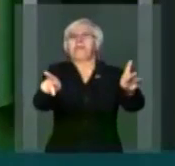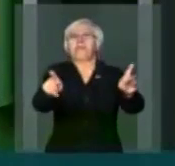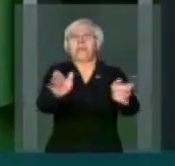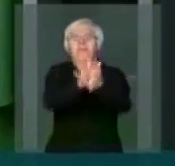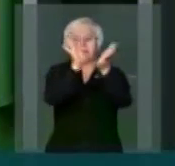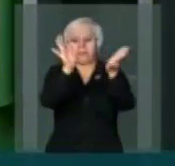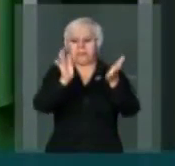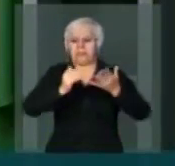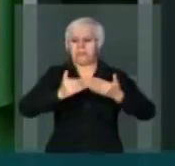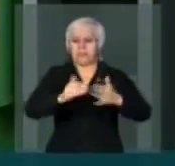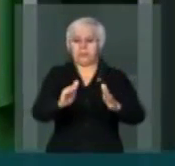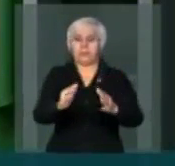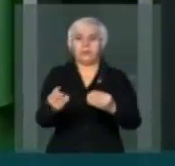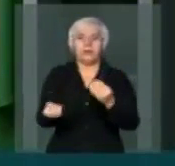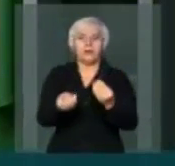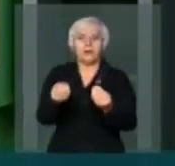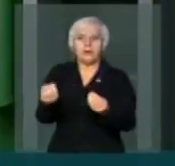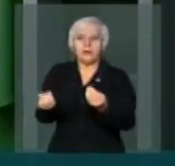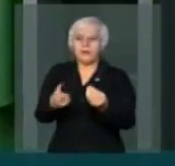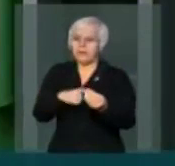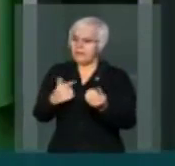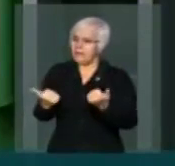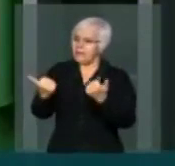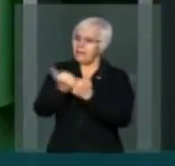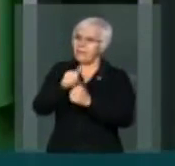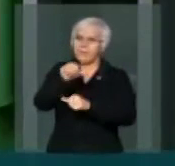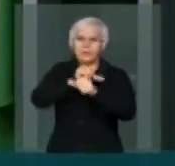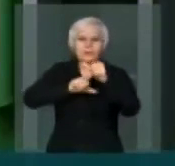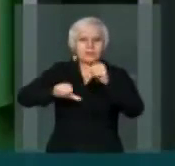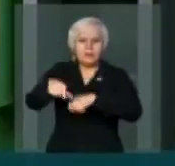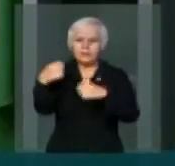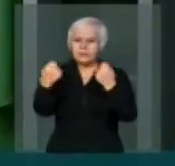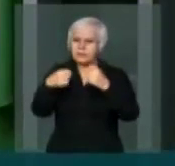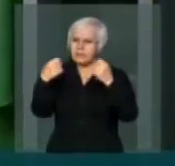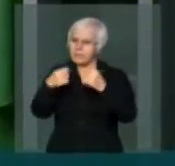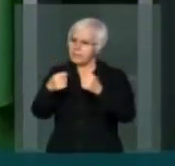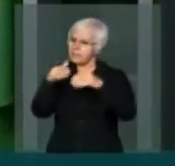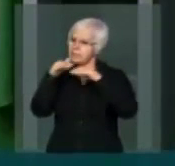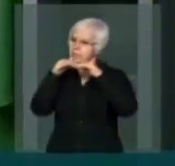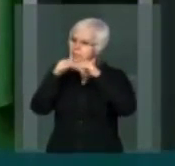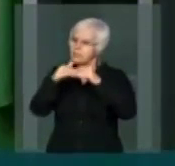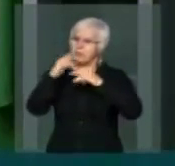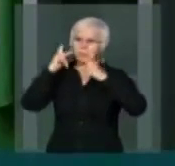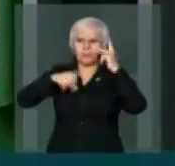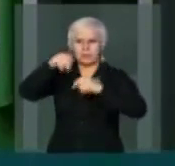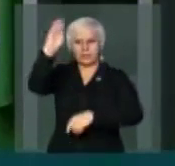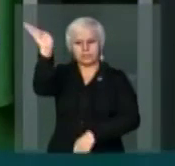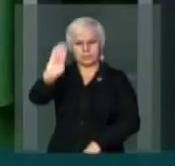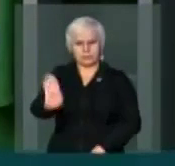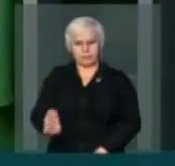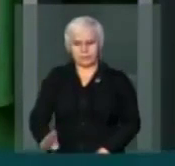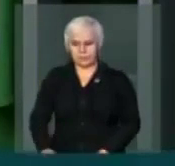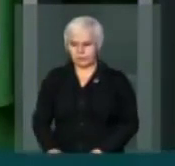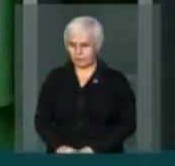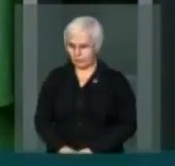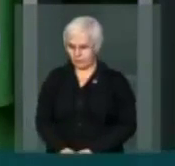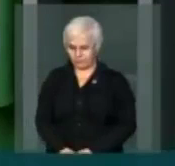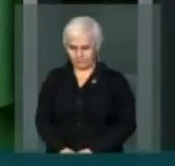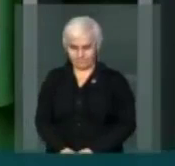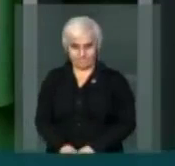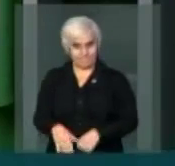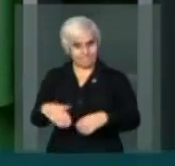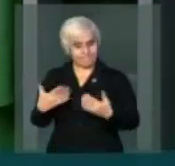Urge aprofundar o senso de mudança na estrutura medular da política brasileira.